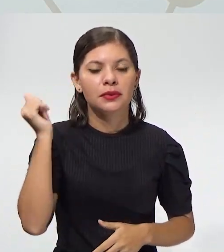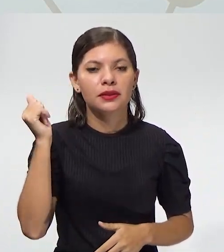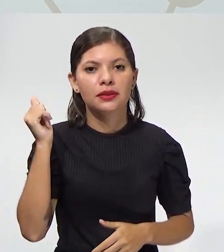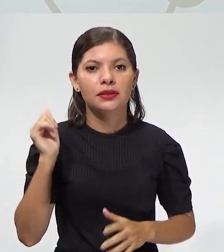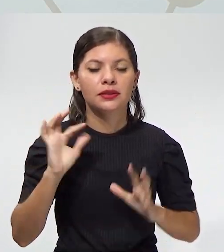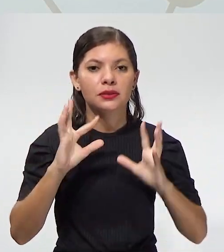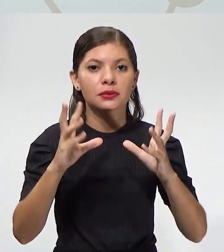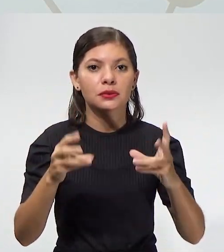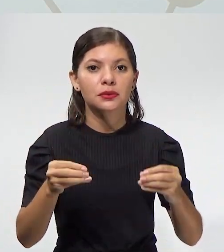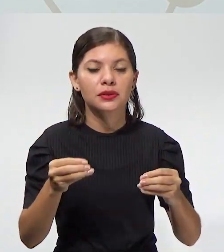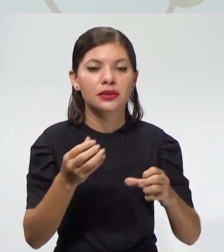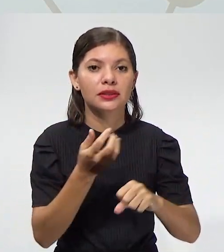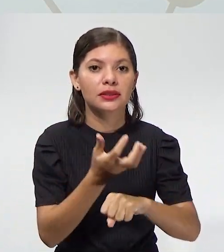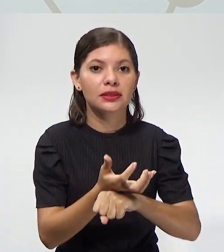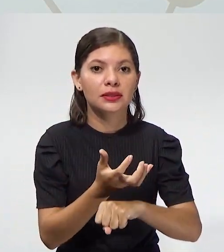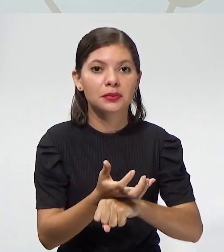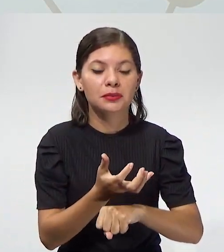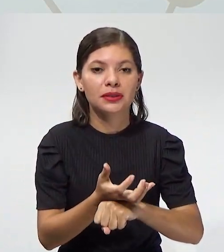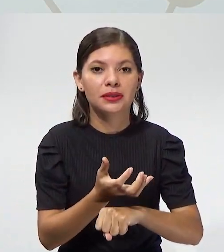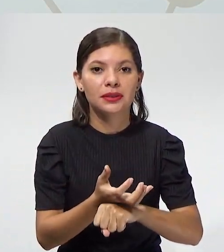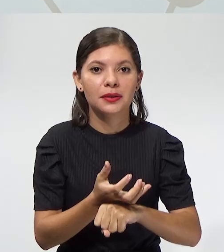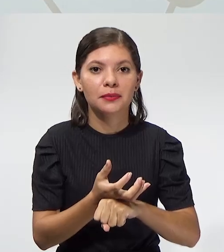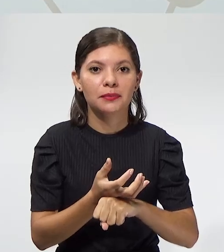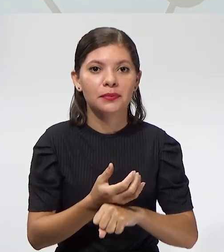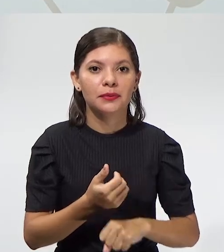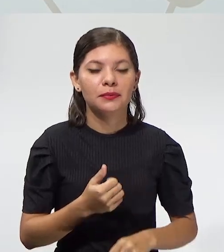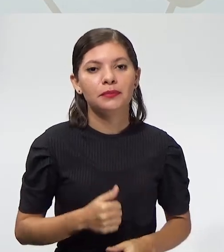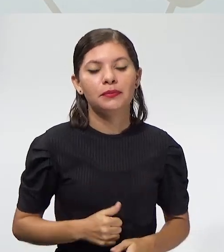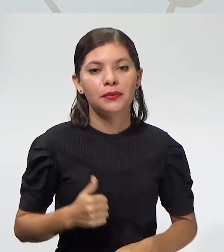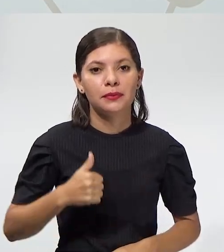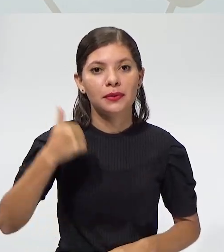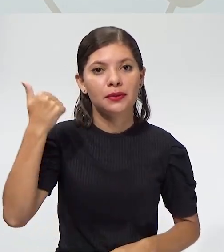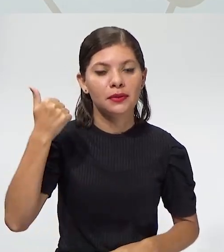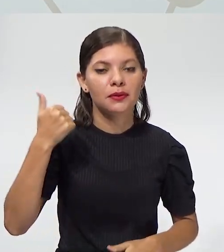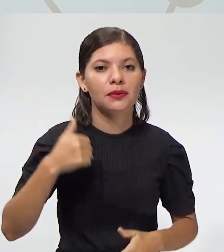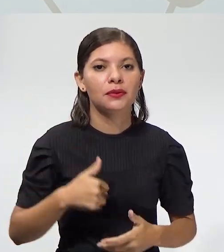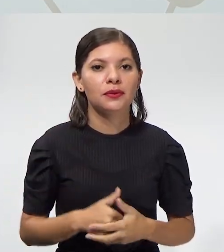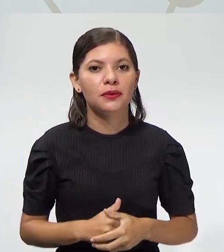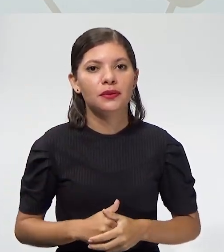dá mais sentido e facilita também, né, o